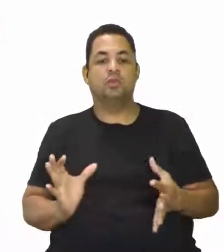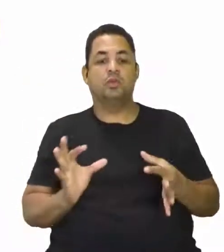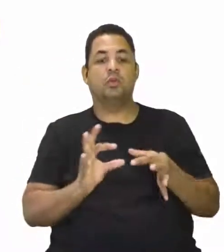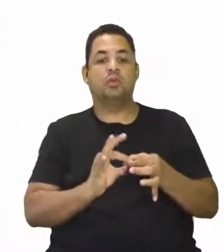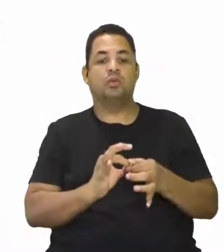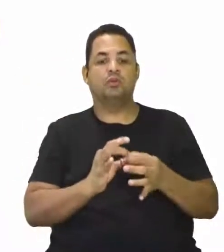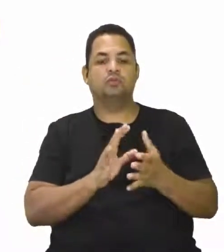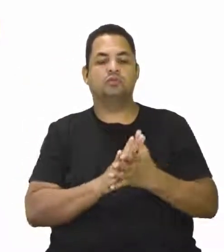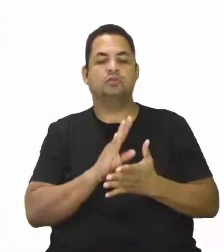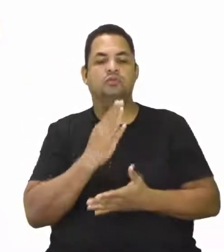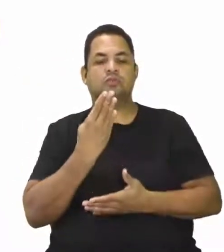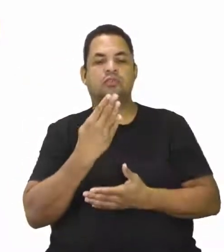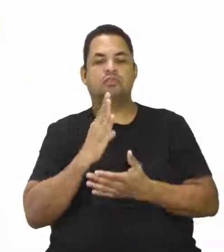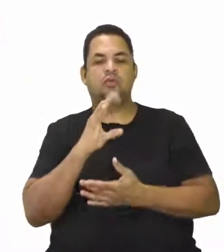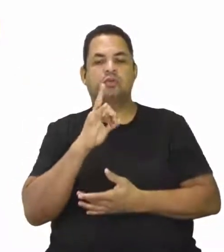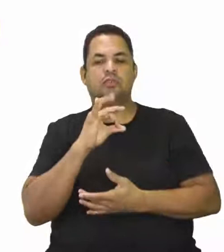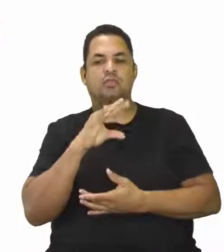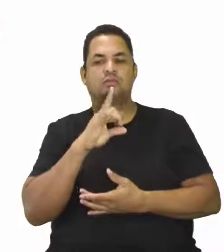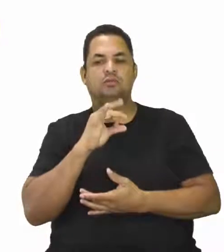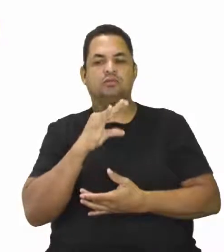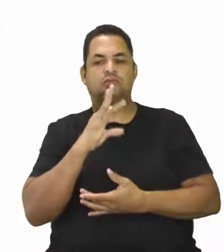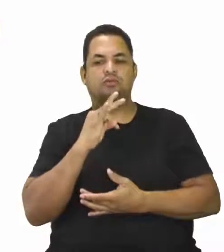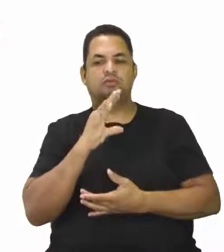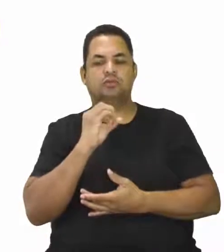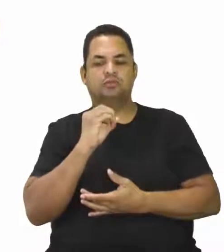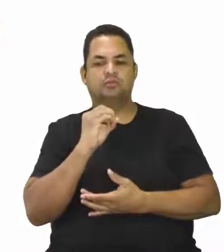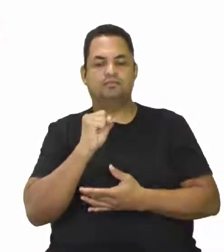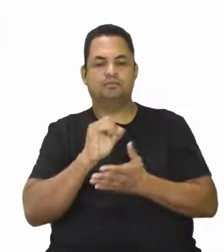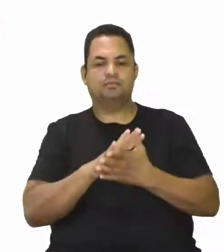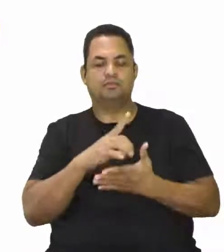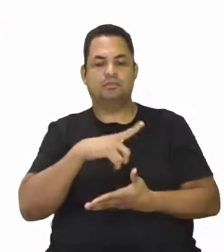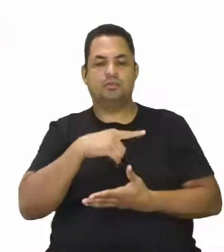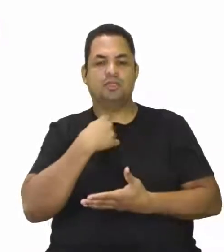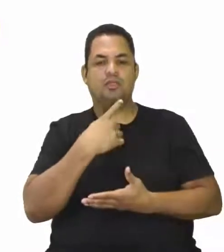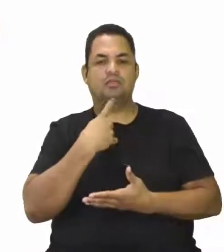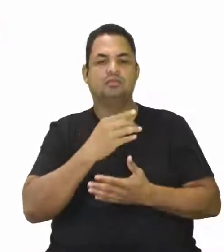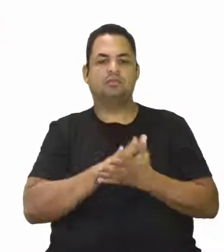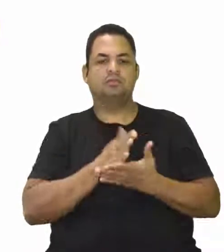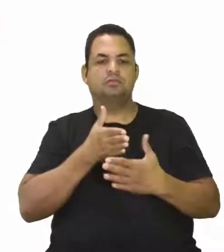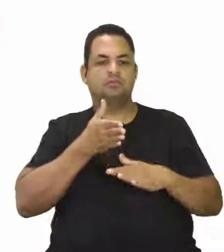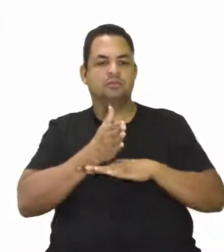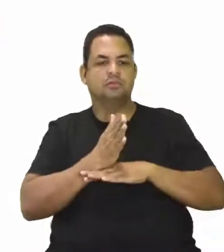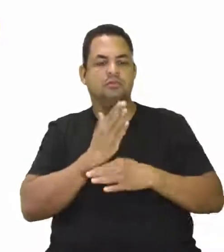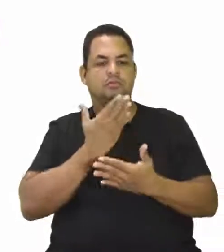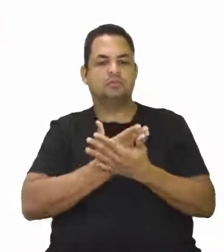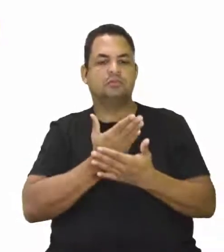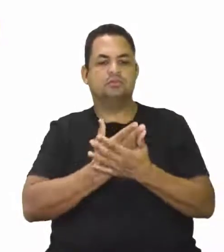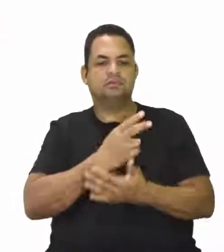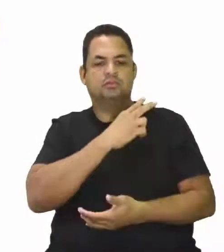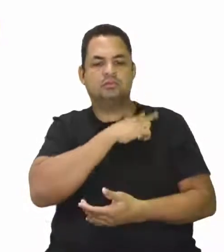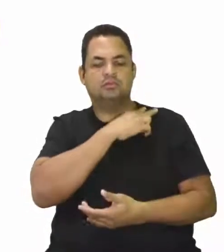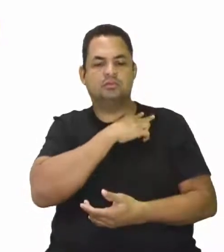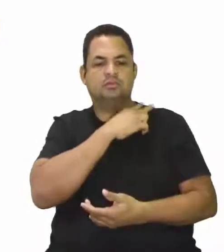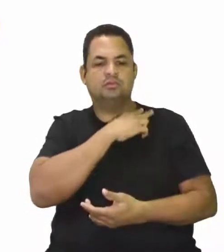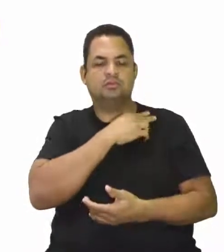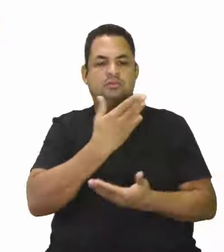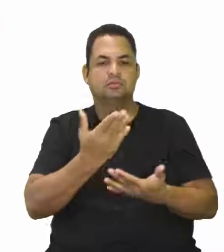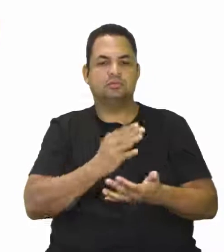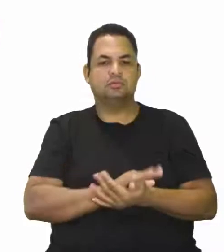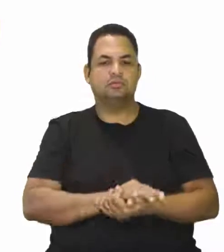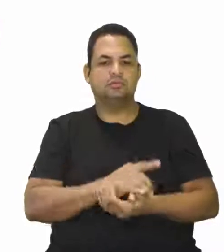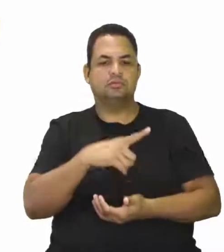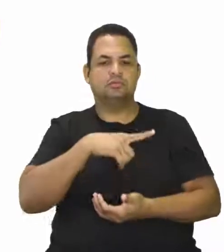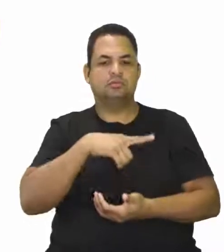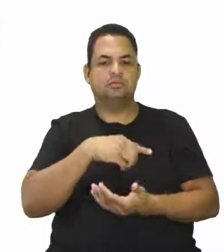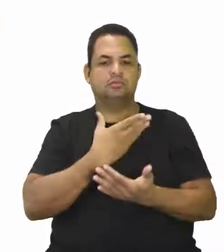agora os falsos cognatos. Se vocês tiverem dúvidas, vocês podem acessar as nossas aulas do segundo ano, não é, Tainá? Isso. Nós temos